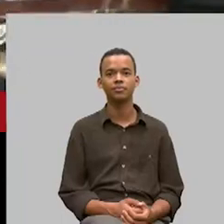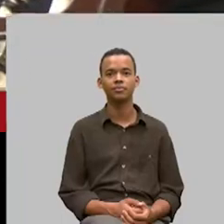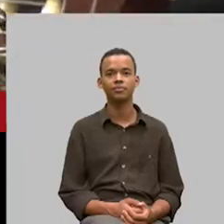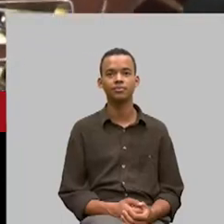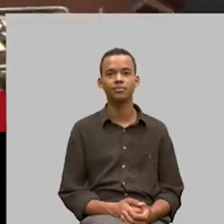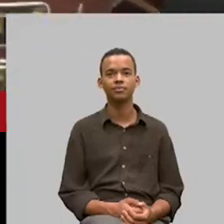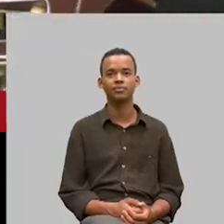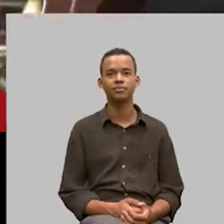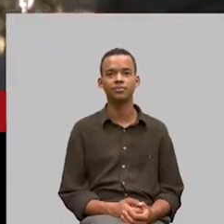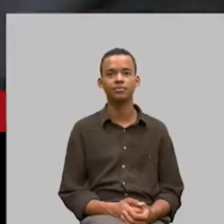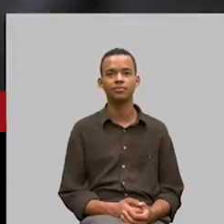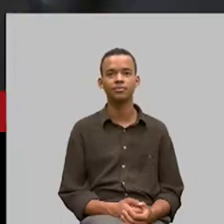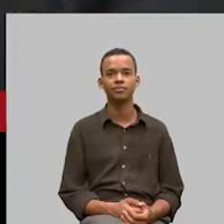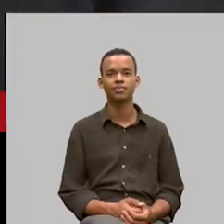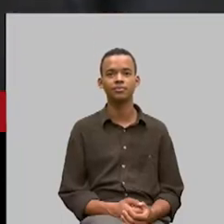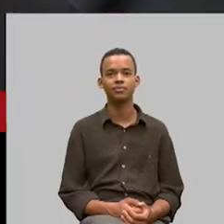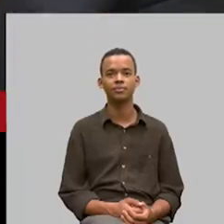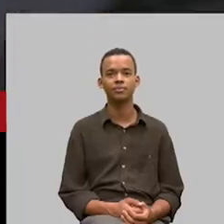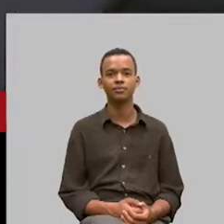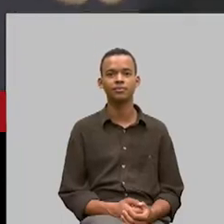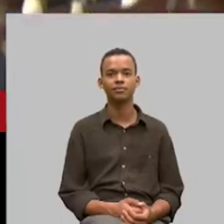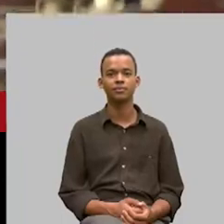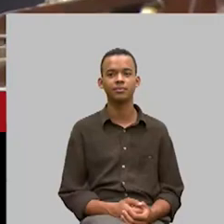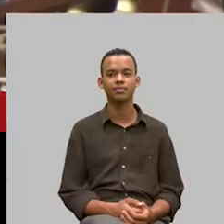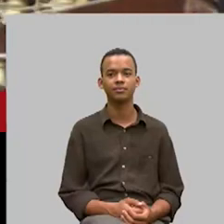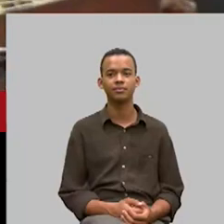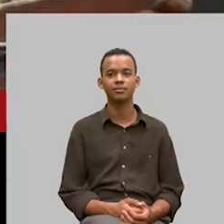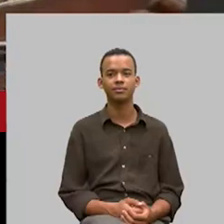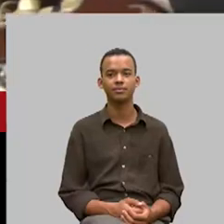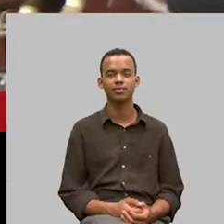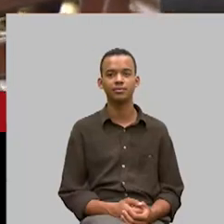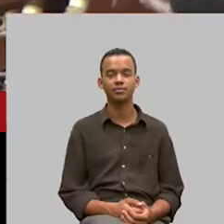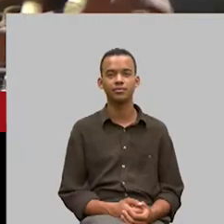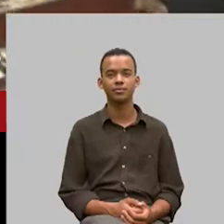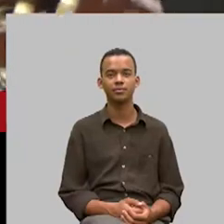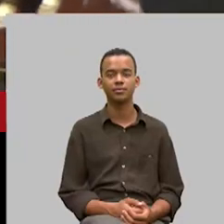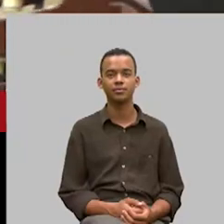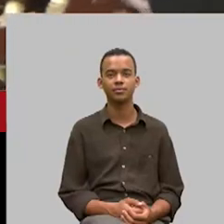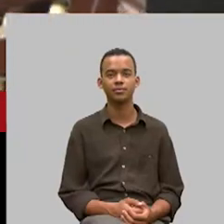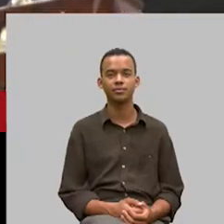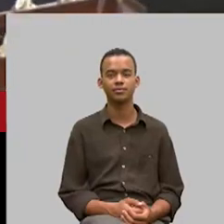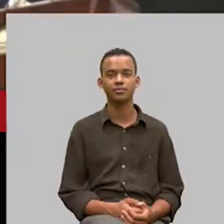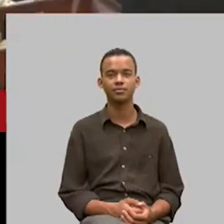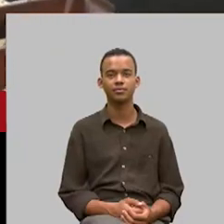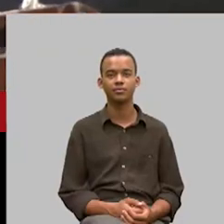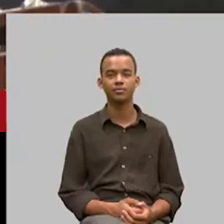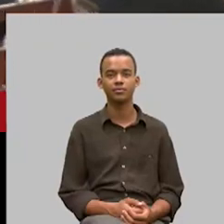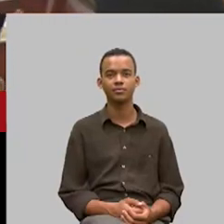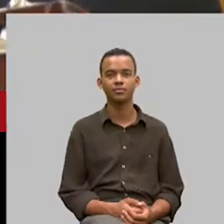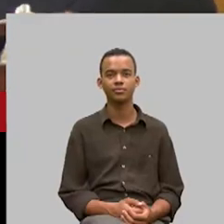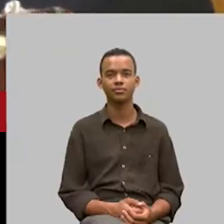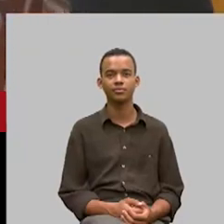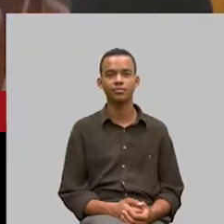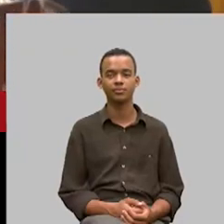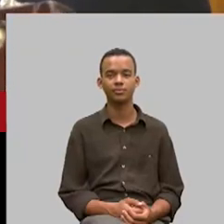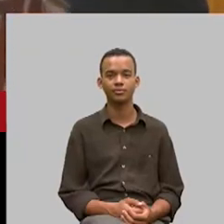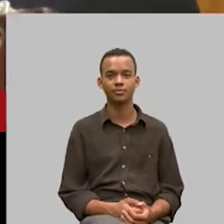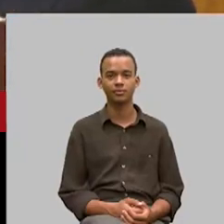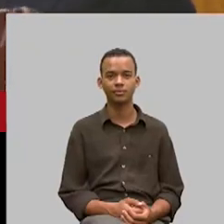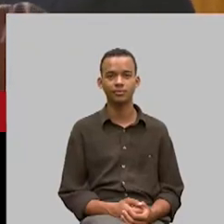tu vens eu já escuto os teus só para emendar assim